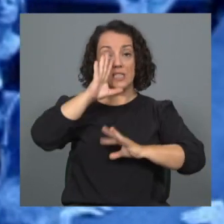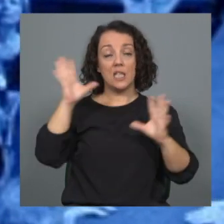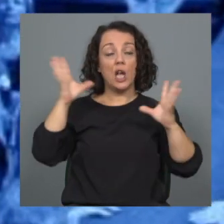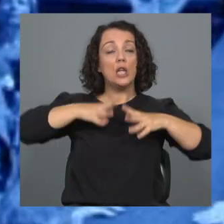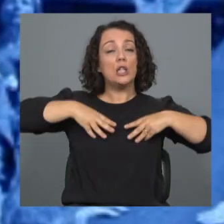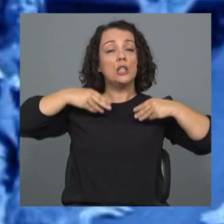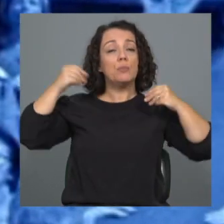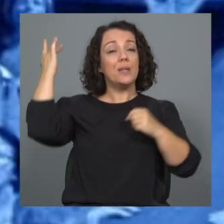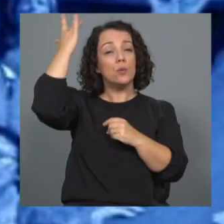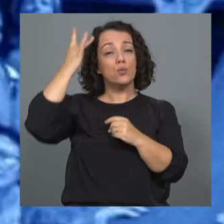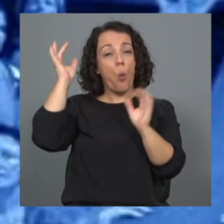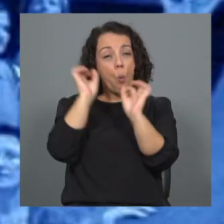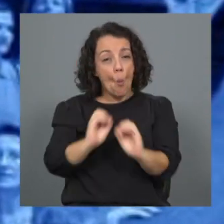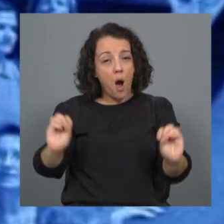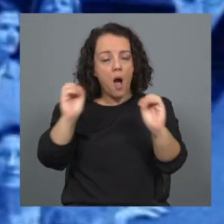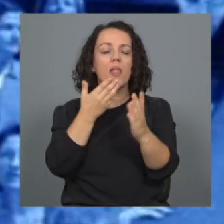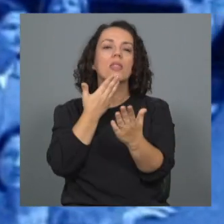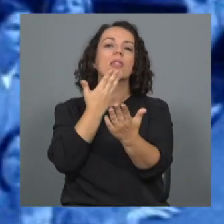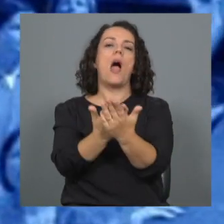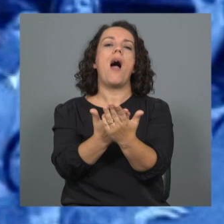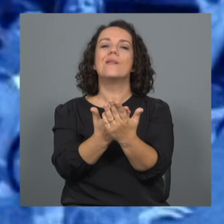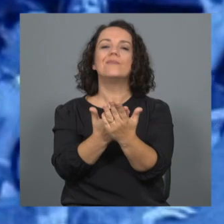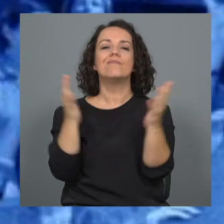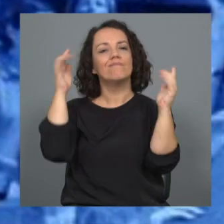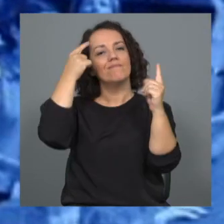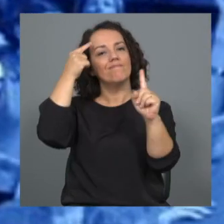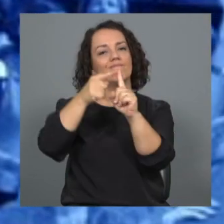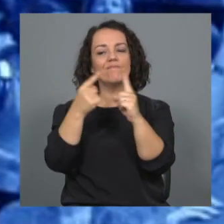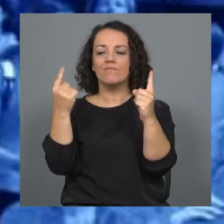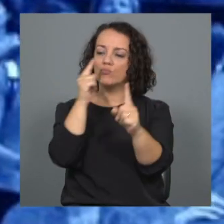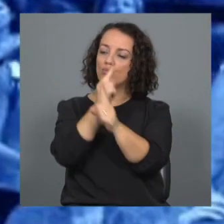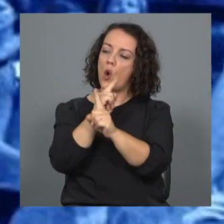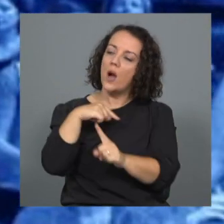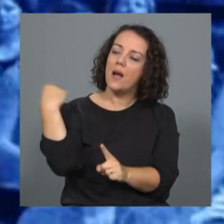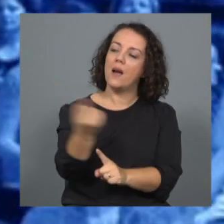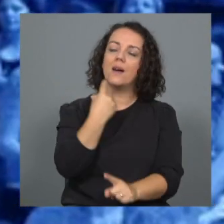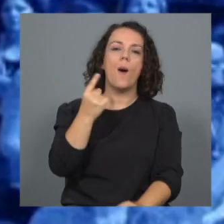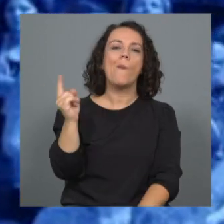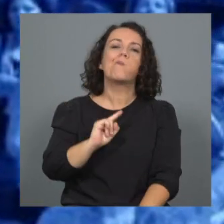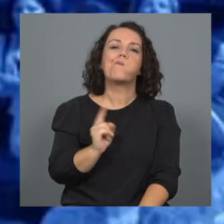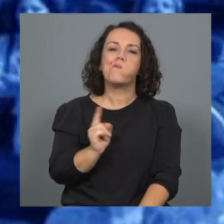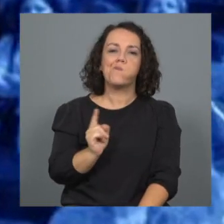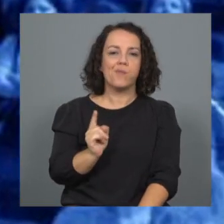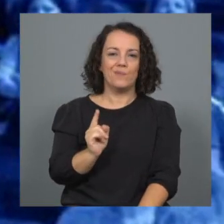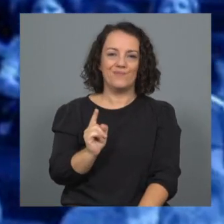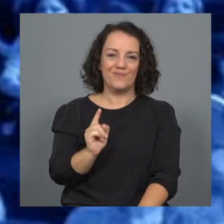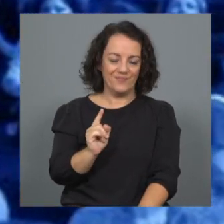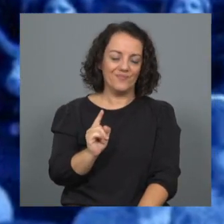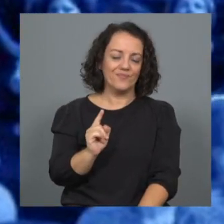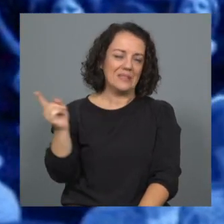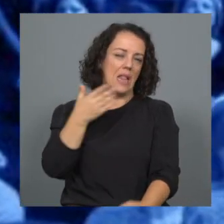eu penso que esta introdução logo do Papa põe-nos na perspectiva certa. Não estamos ali por